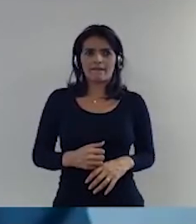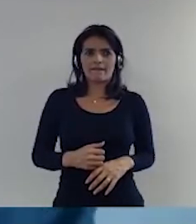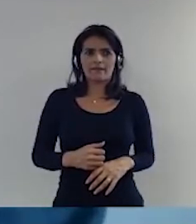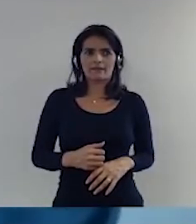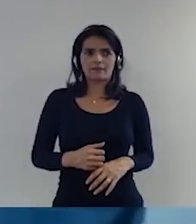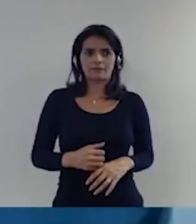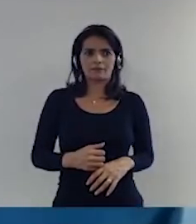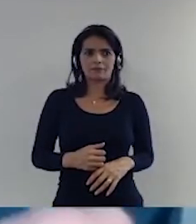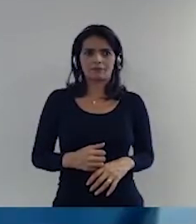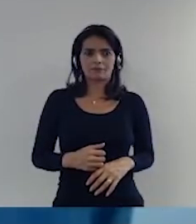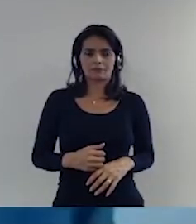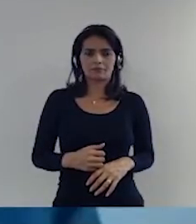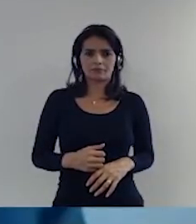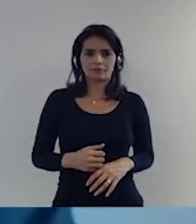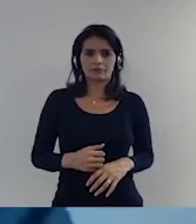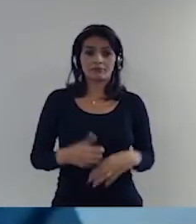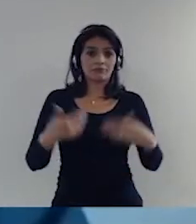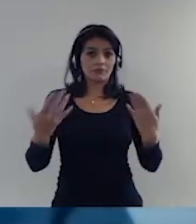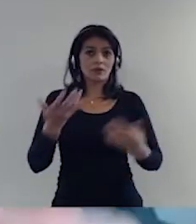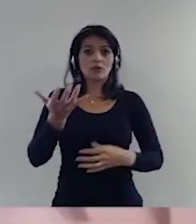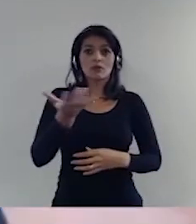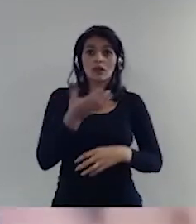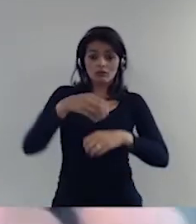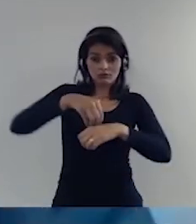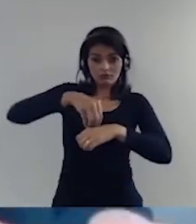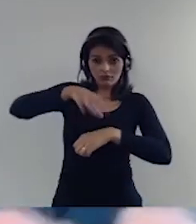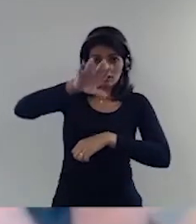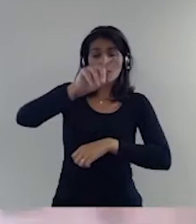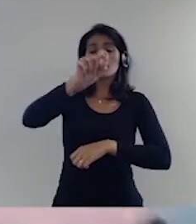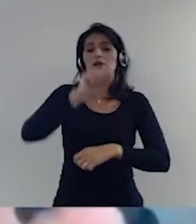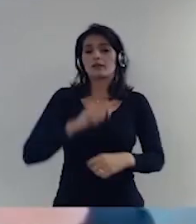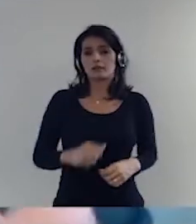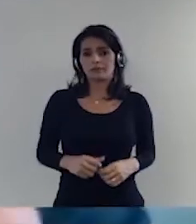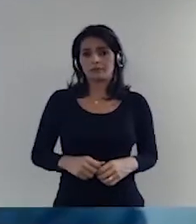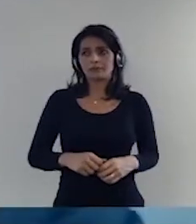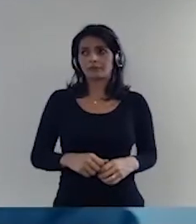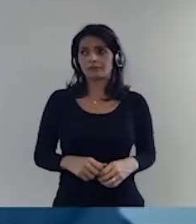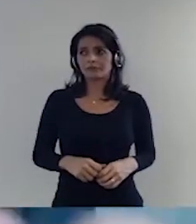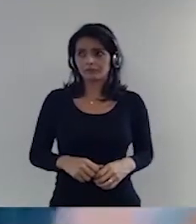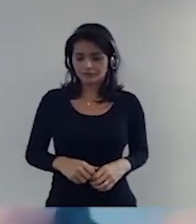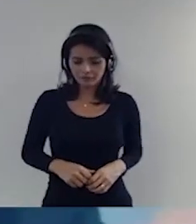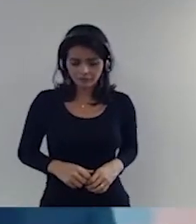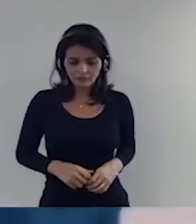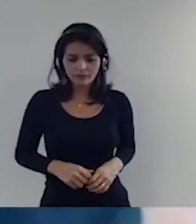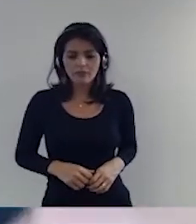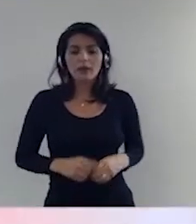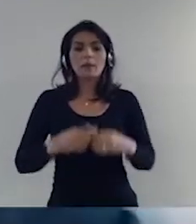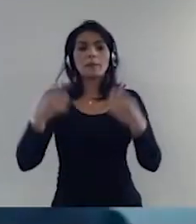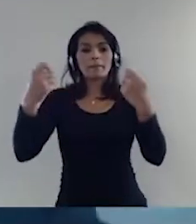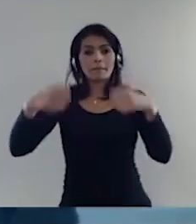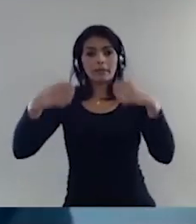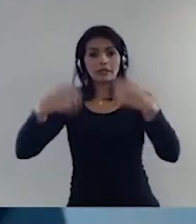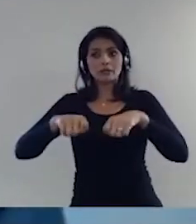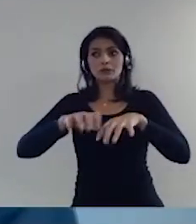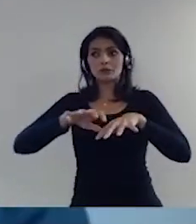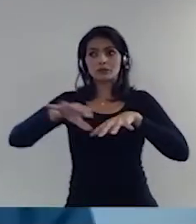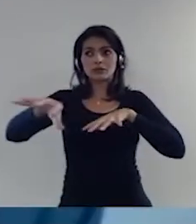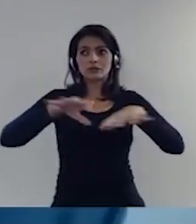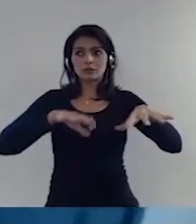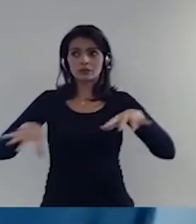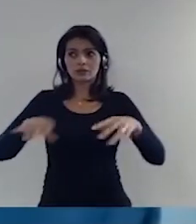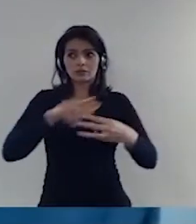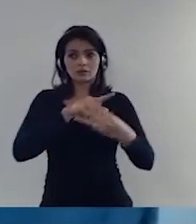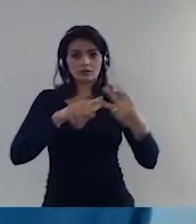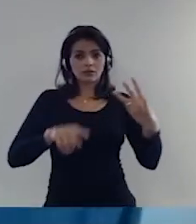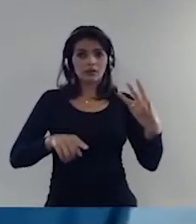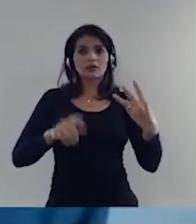que não justificam a força maior. Então, o que eu gostaria de dizer, meus caros amigos, é que é preciso separar os 3 cenários